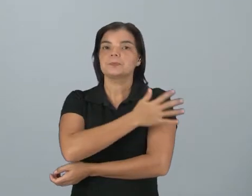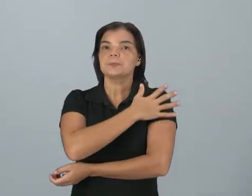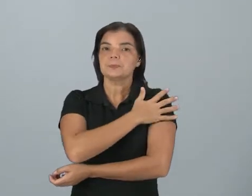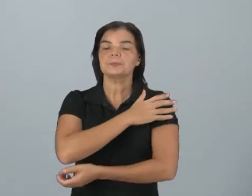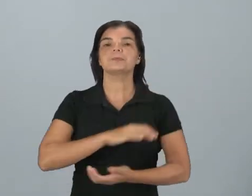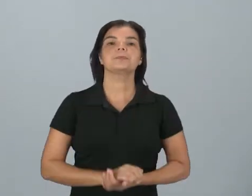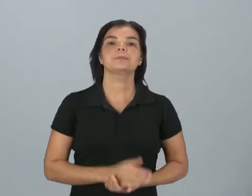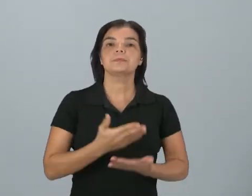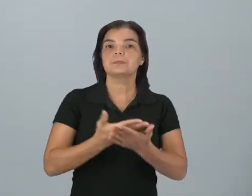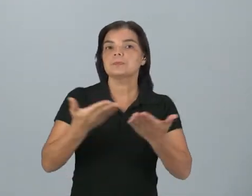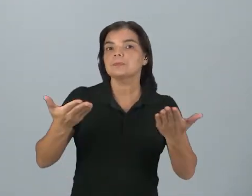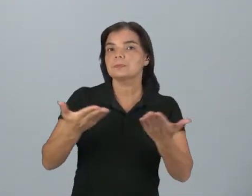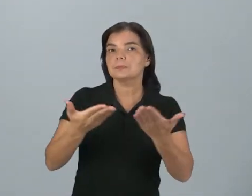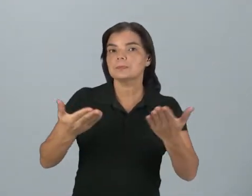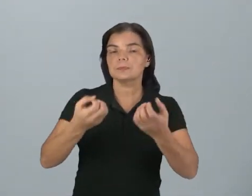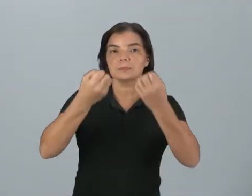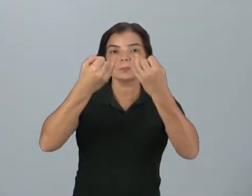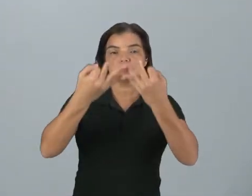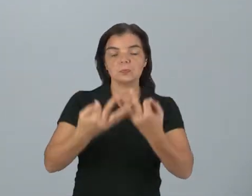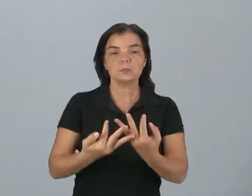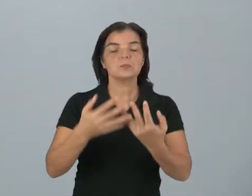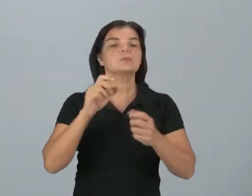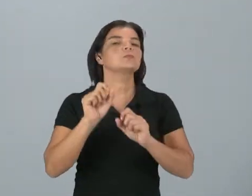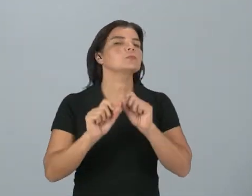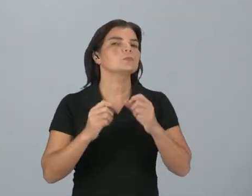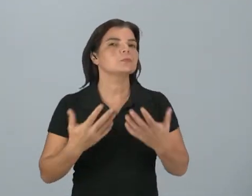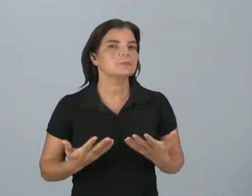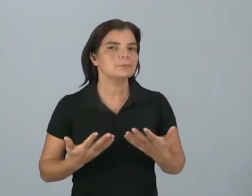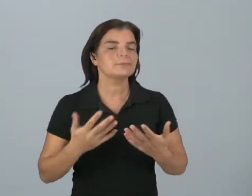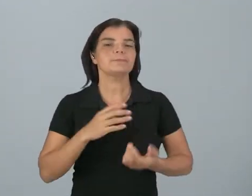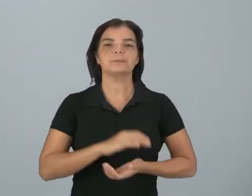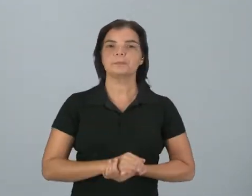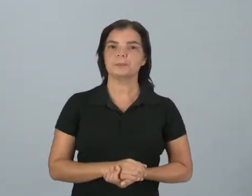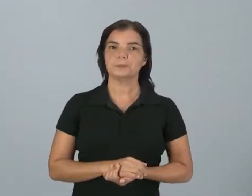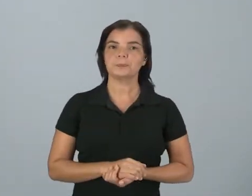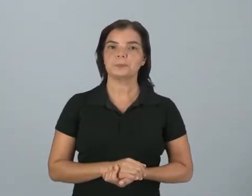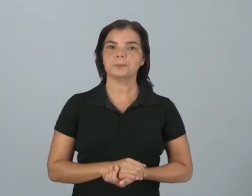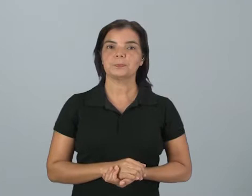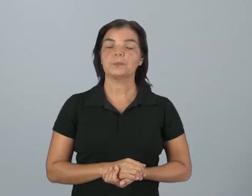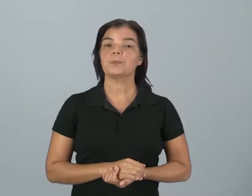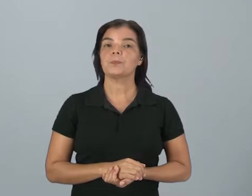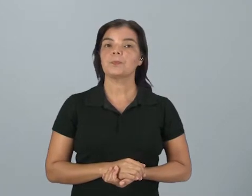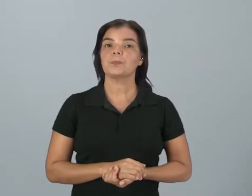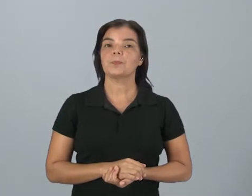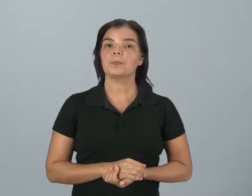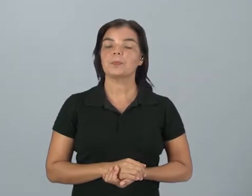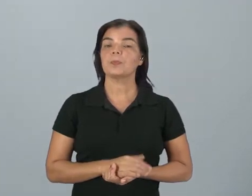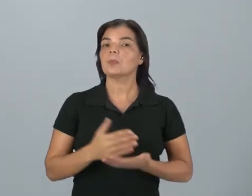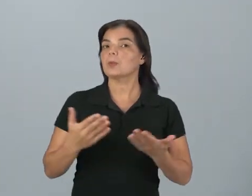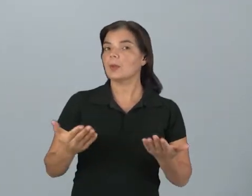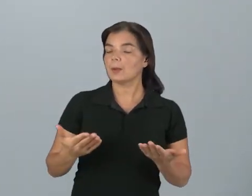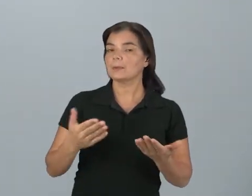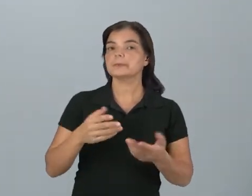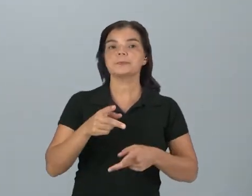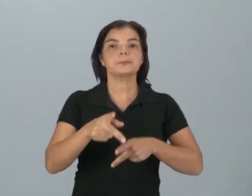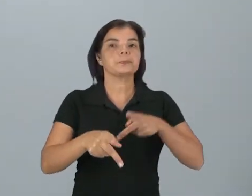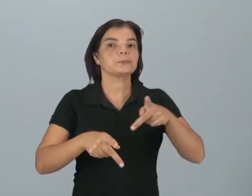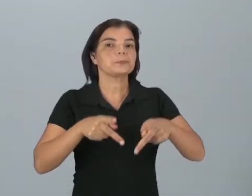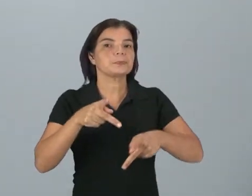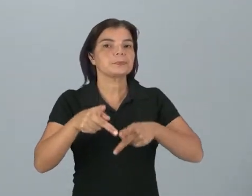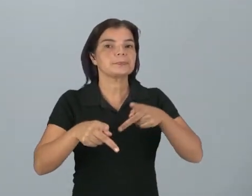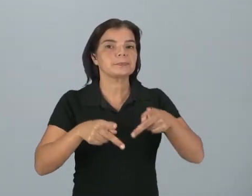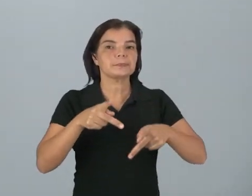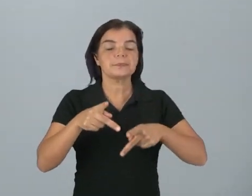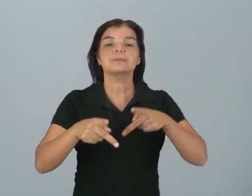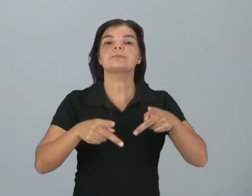fundamental e na aula de hoje a gente vai falar um pouquinho sobre uns dos povos